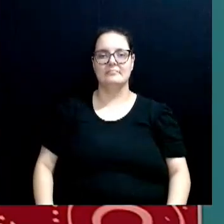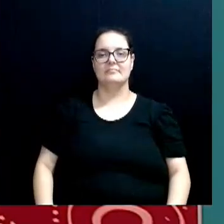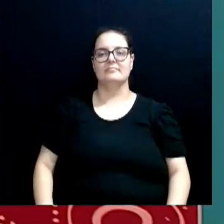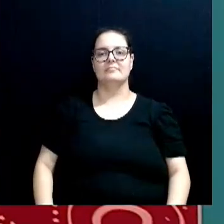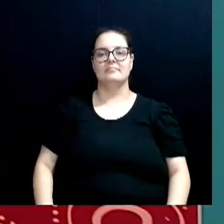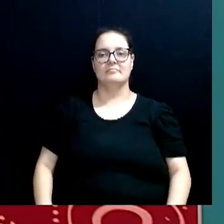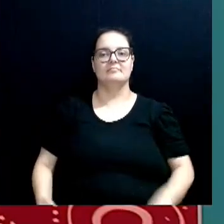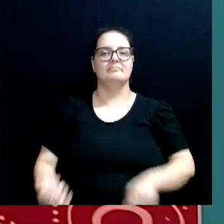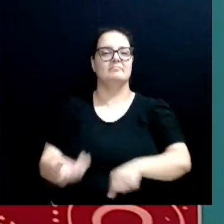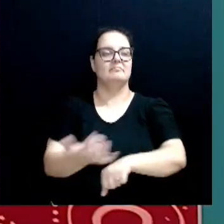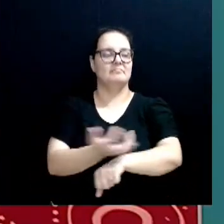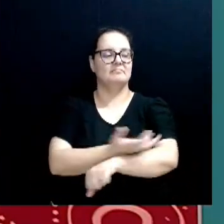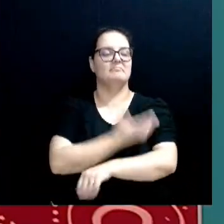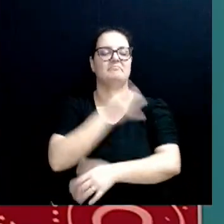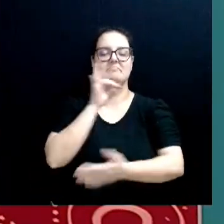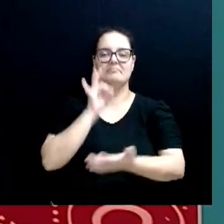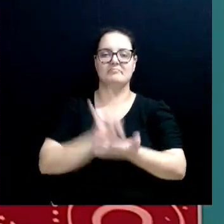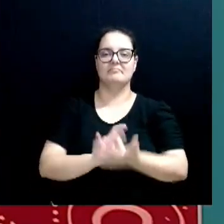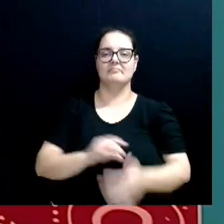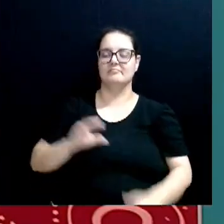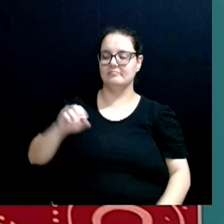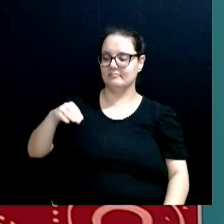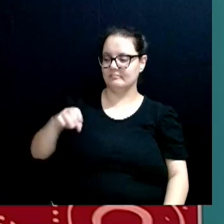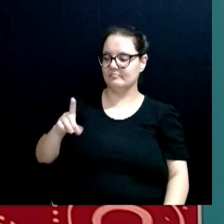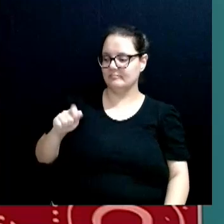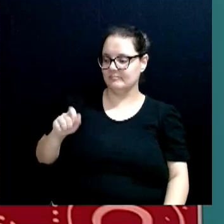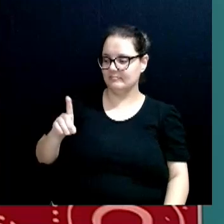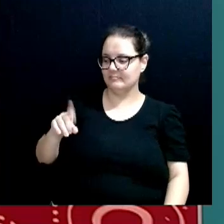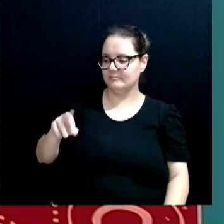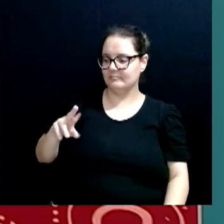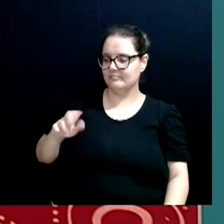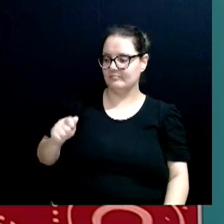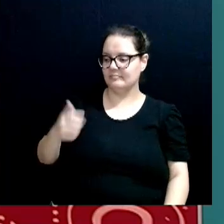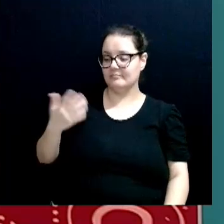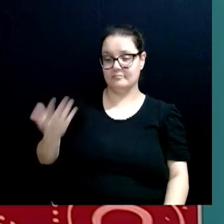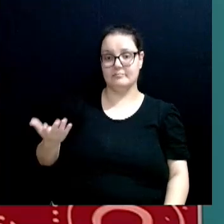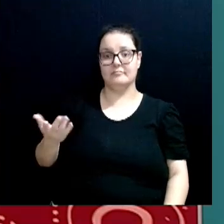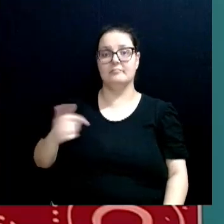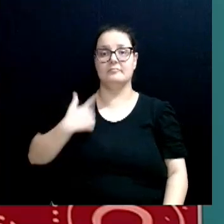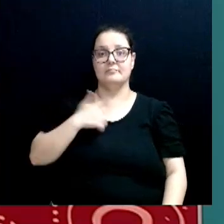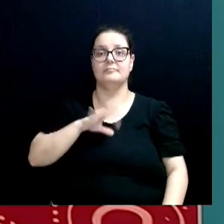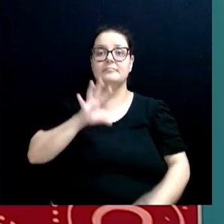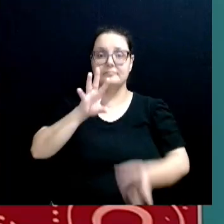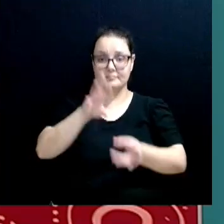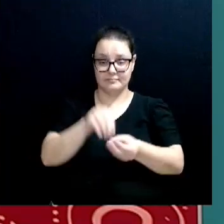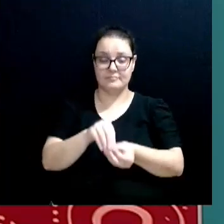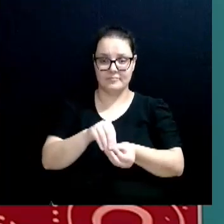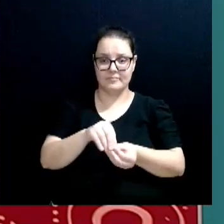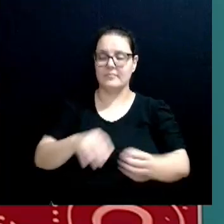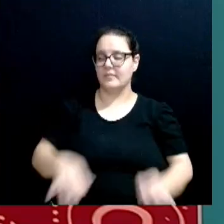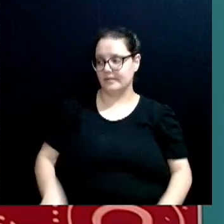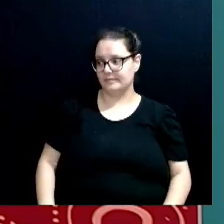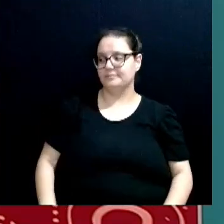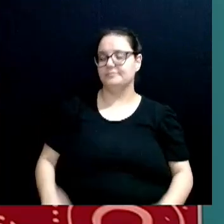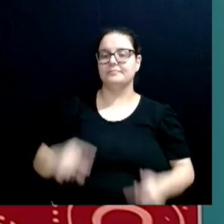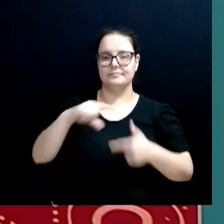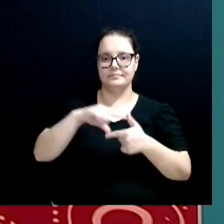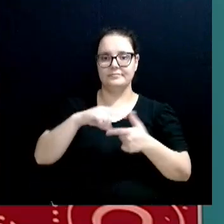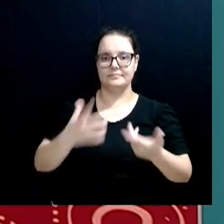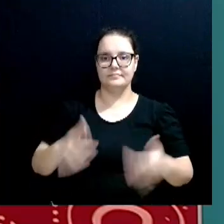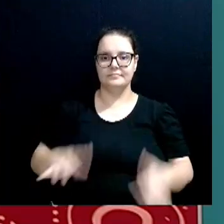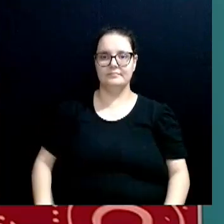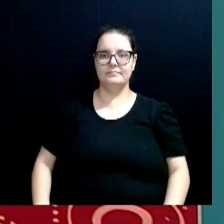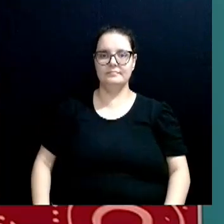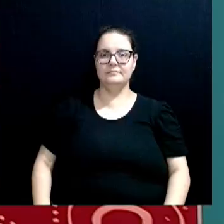emocionante. Comendadora, para a gente fechar esse quadro, o que